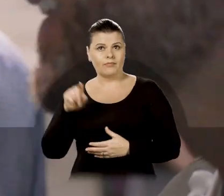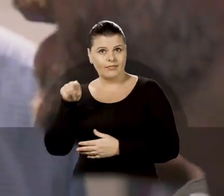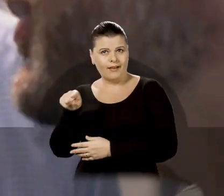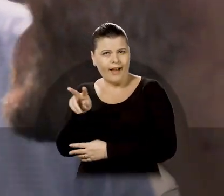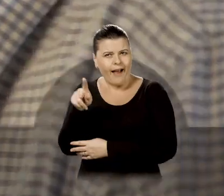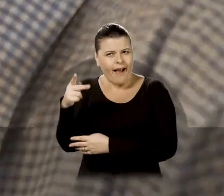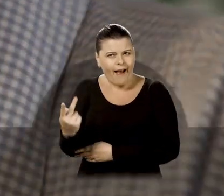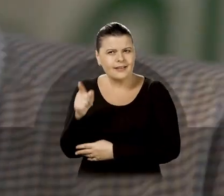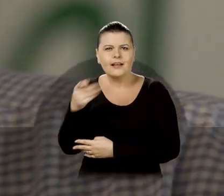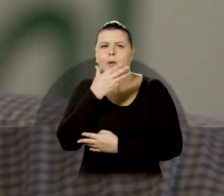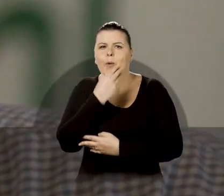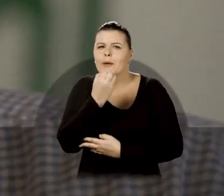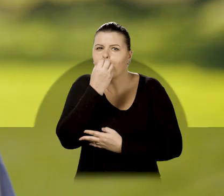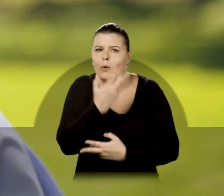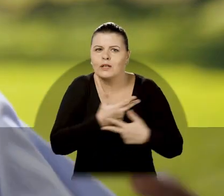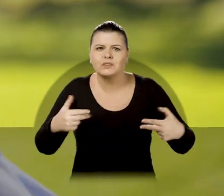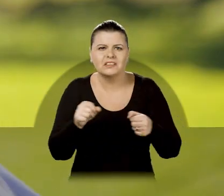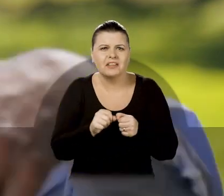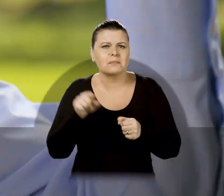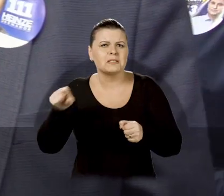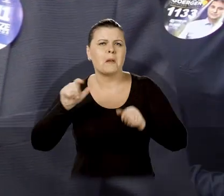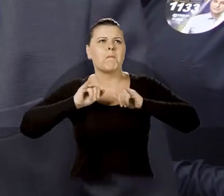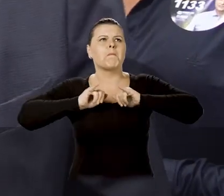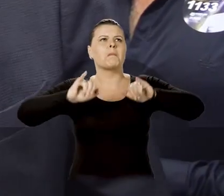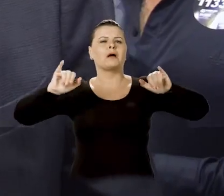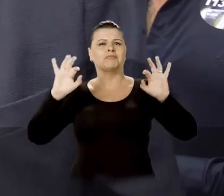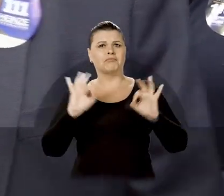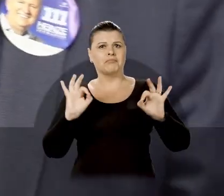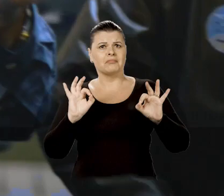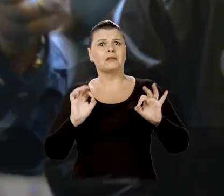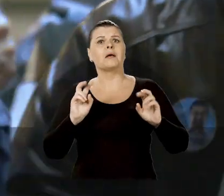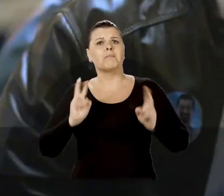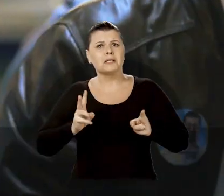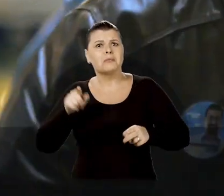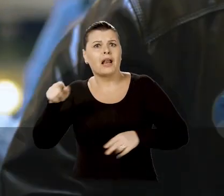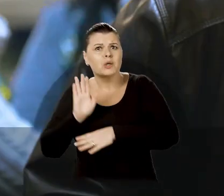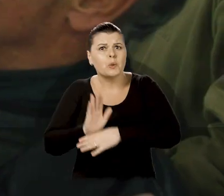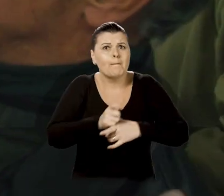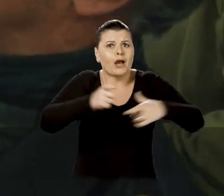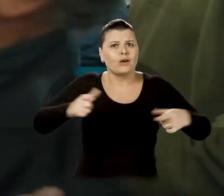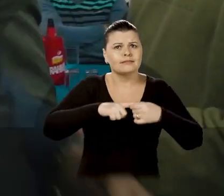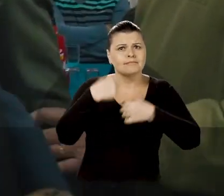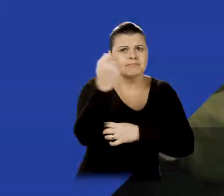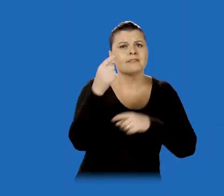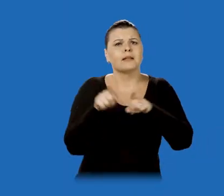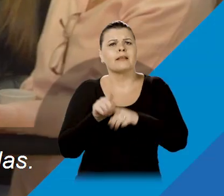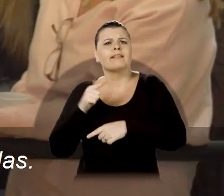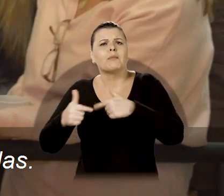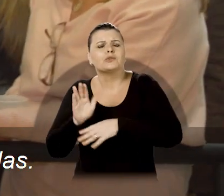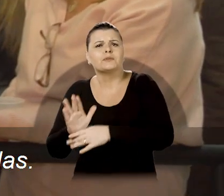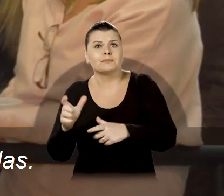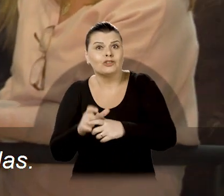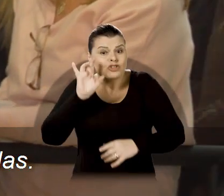O Reis é aquele cara que é bom no que faz, mas não faz muita propaganda. Nem quando ajudou a maior cidade do Rio Grande, nem quando trabalhou pelos pequenos. Só